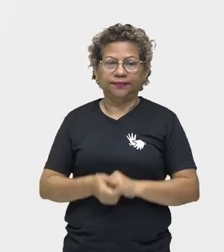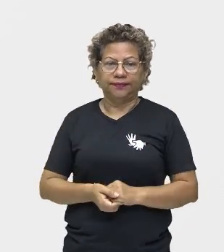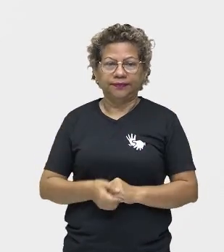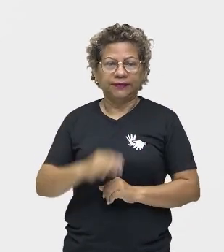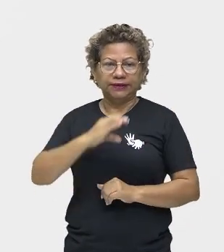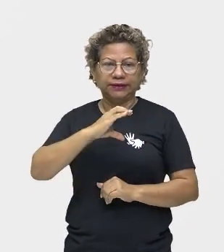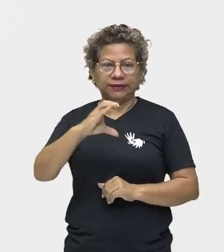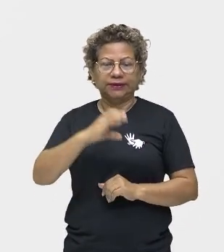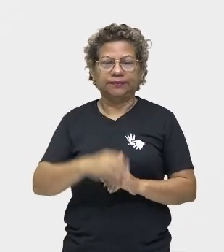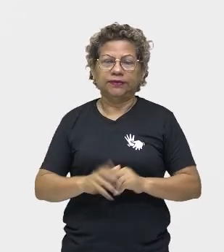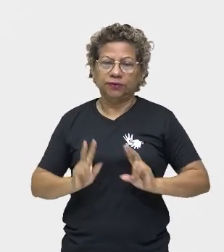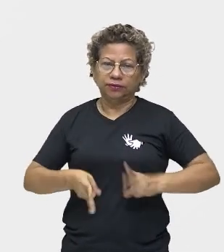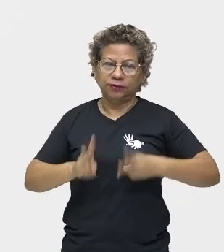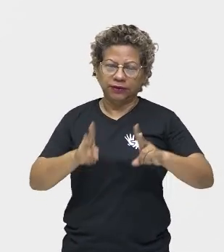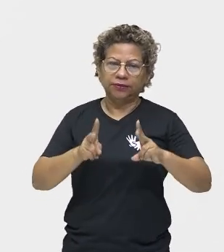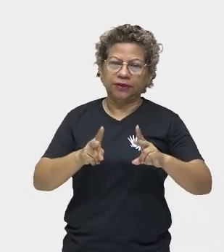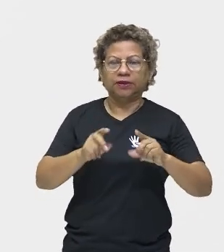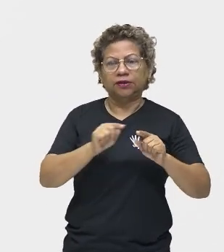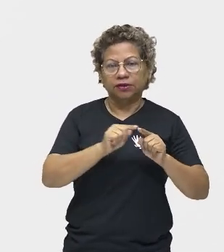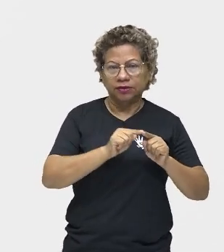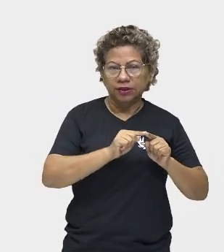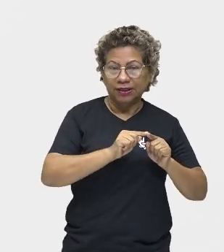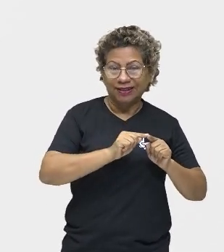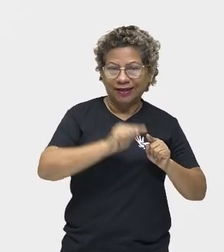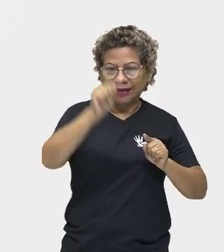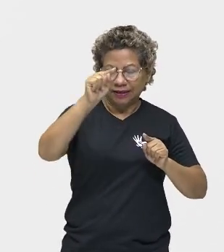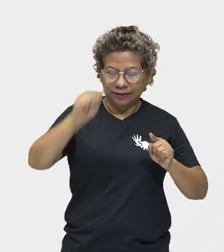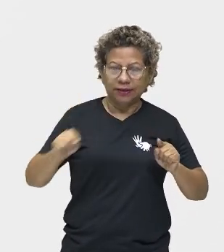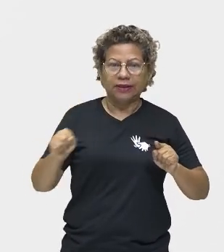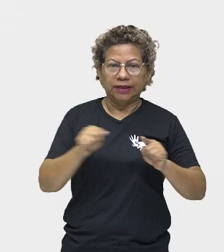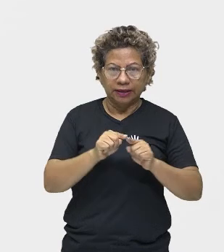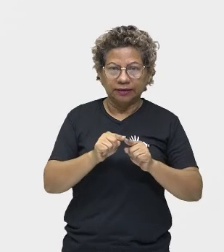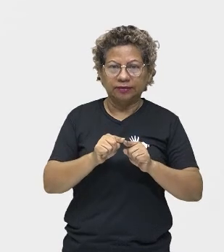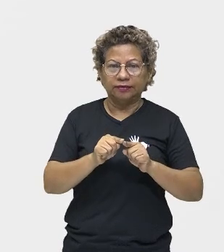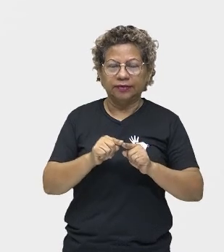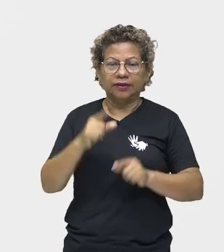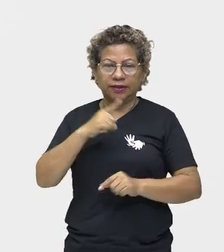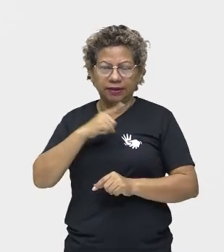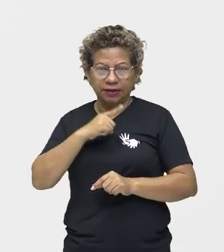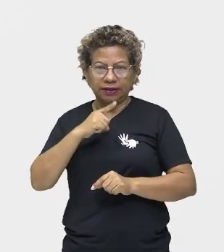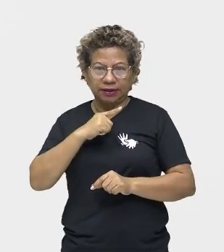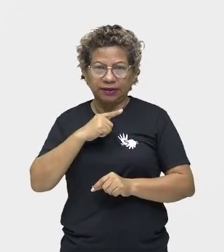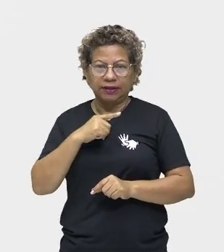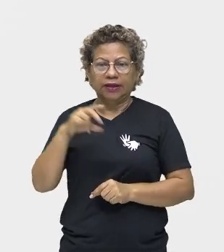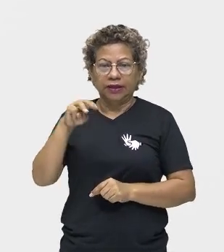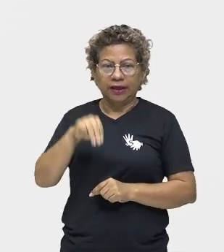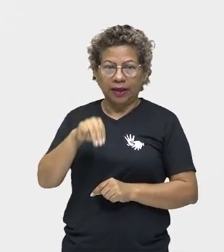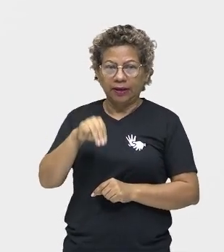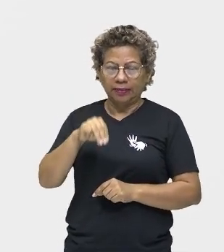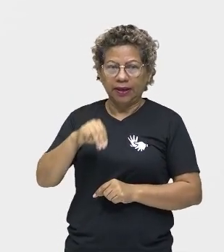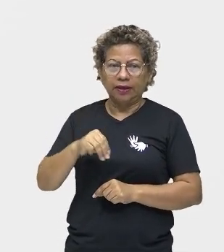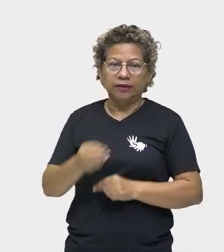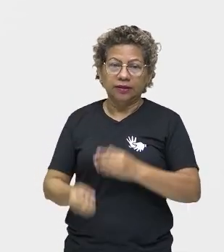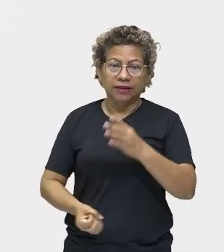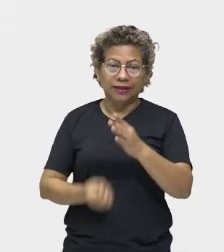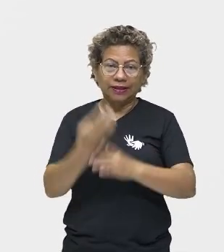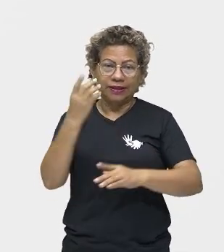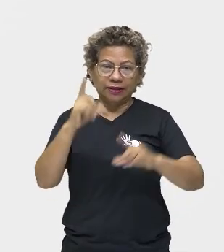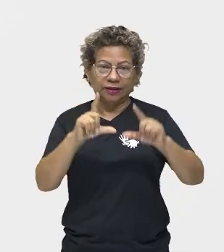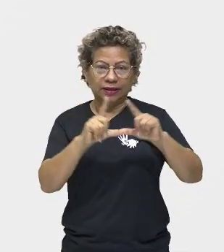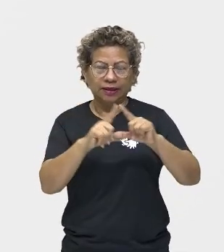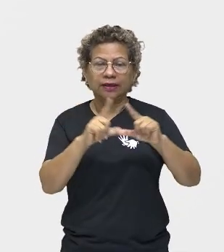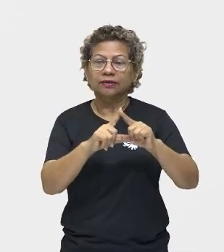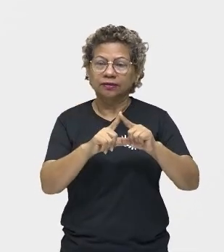Letra C. Segmento de reta que parte do ponto médio do lado de um triângulo e forma um ângulo reto com